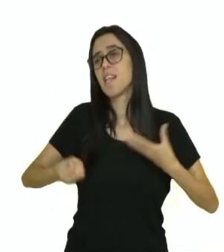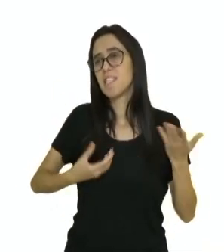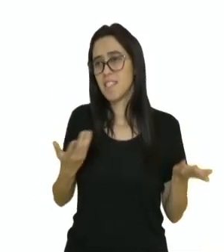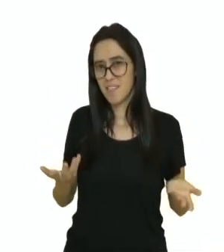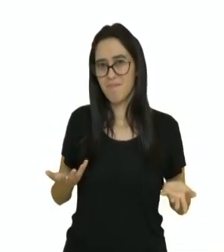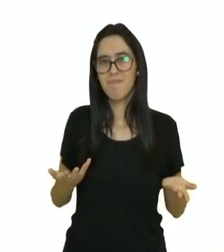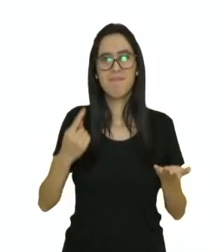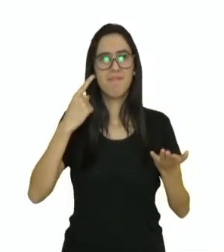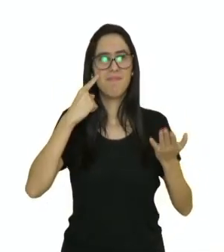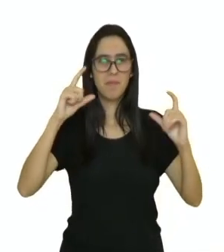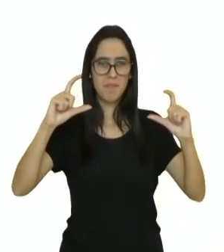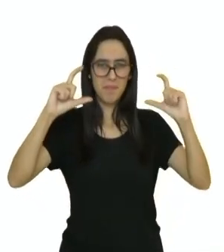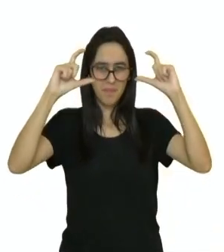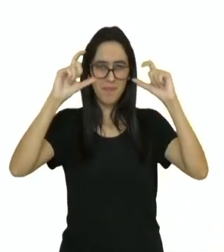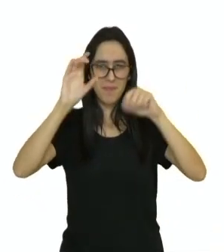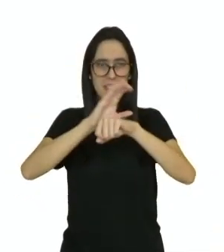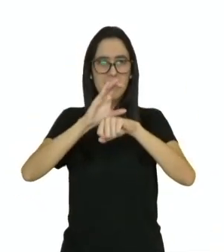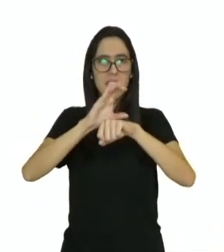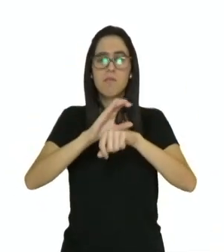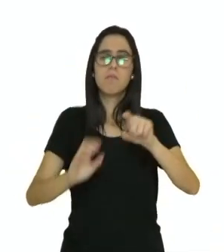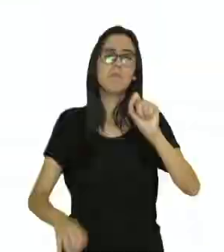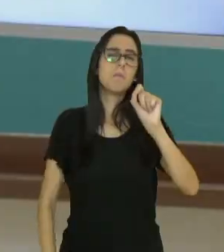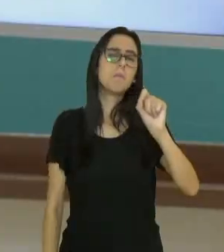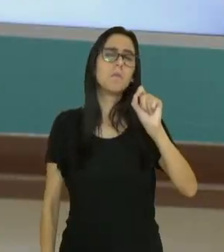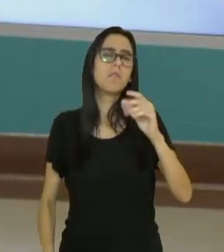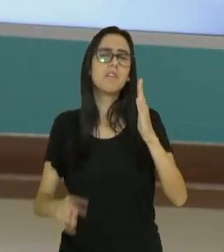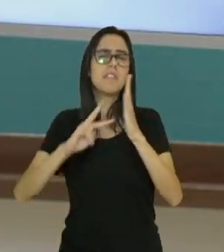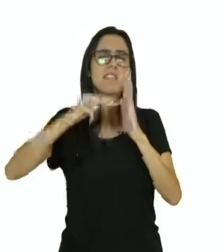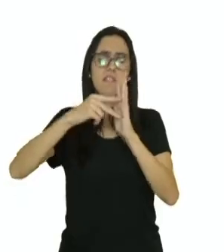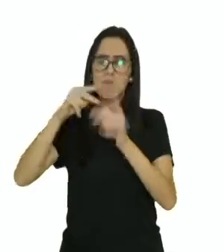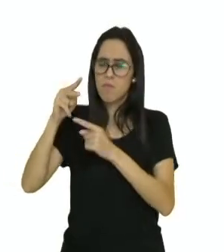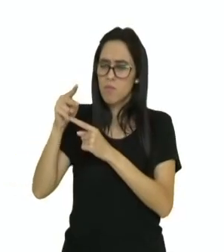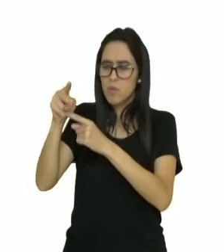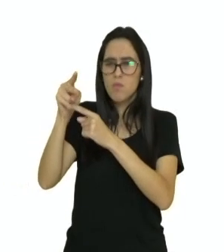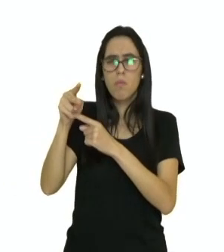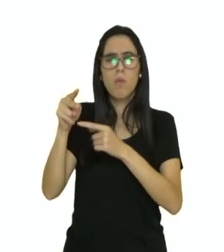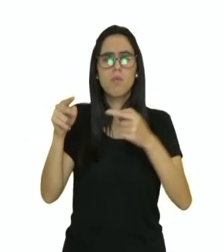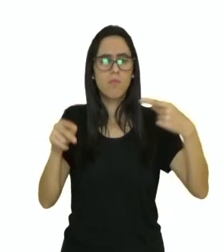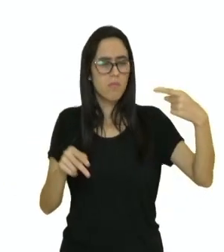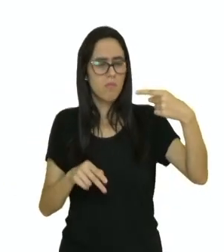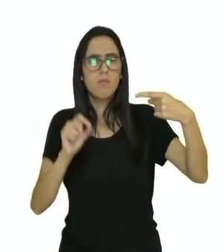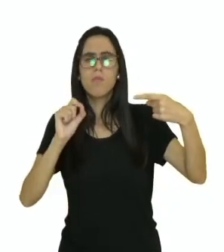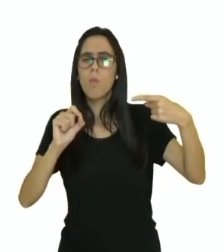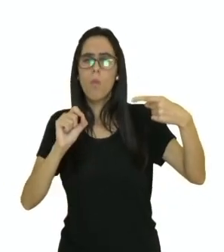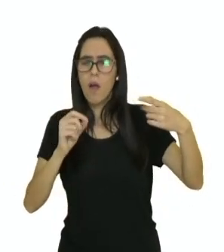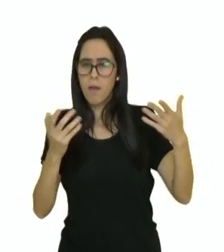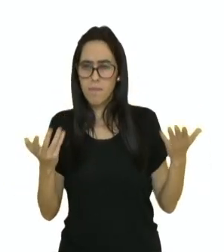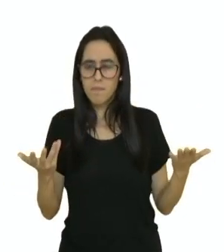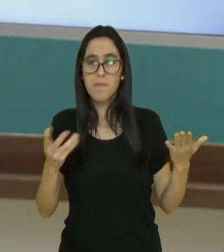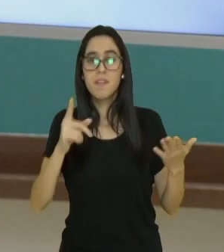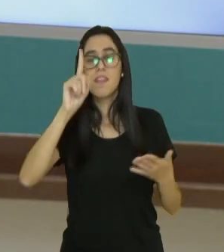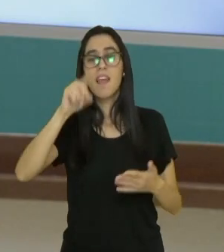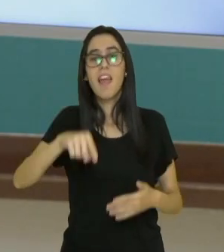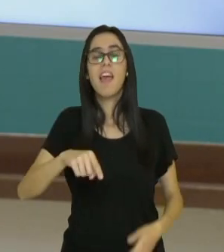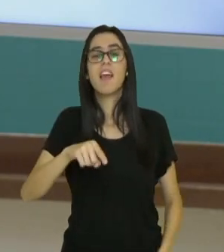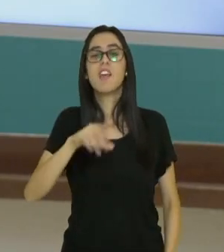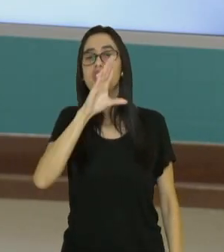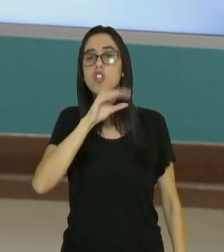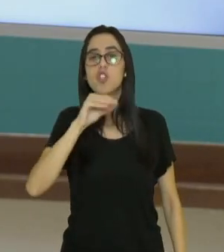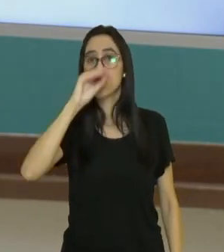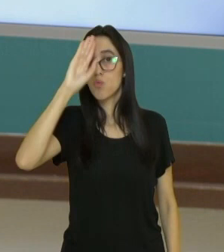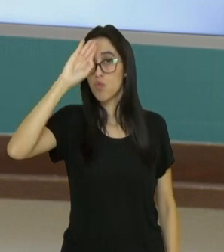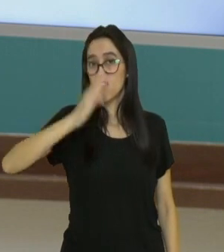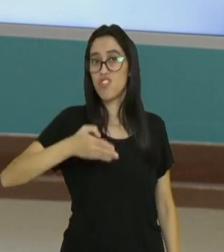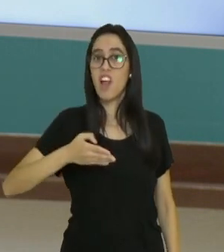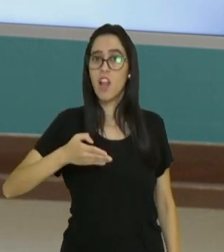trecho acima, o que os 2 pontos e o travessão indicam? Nós percebemos que no trecho é um exemplo de discurso direto. O que é o